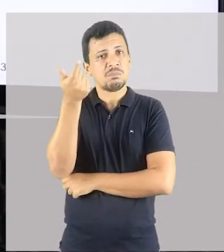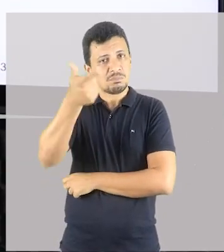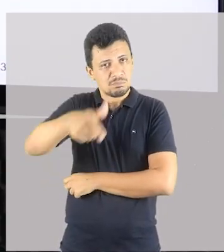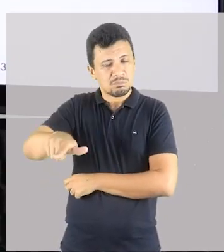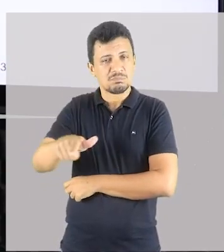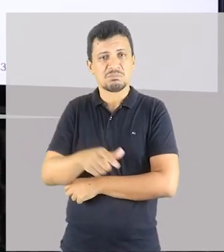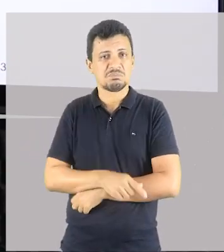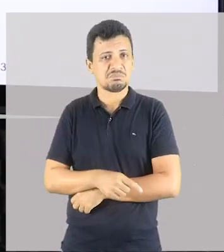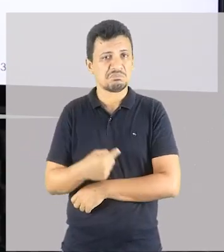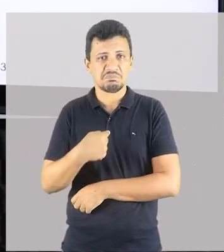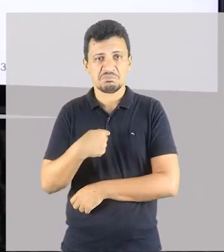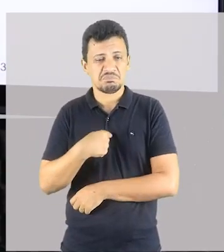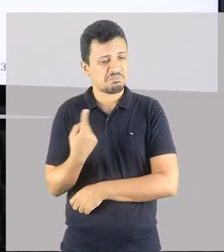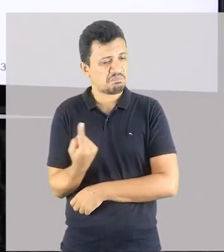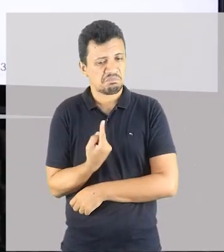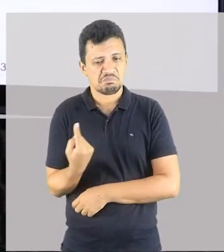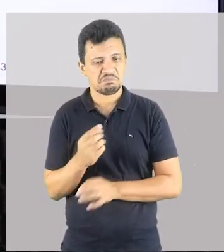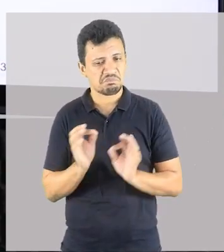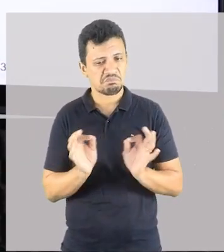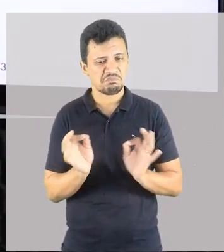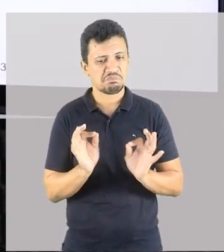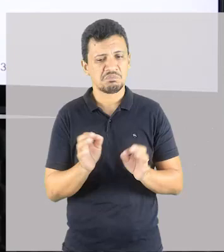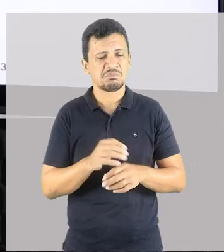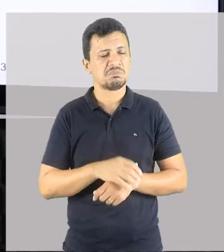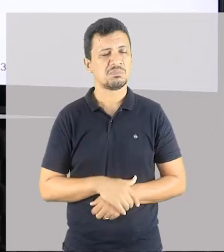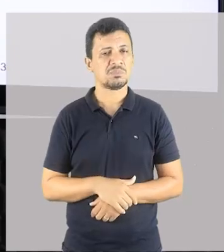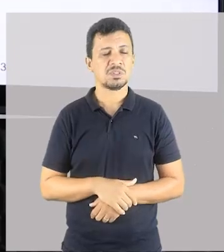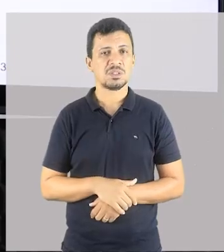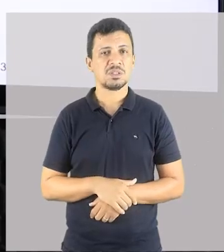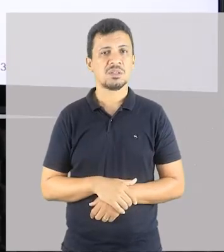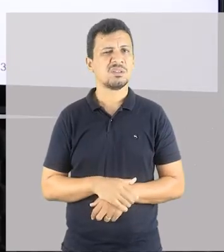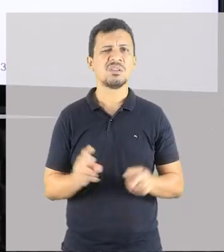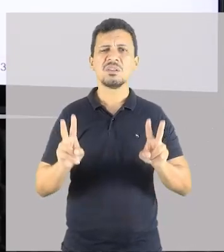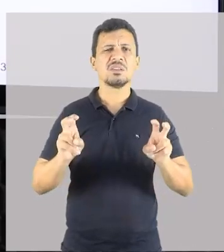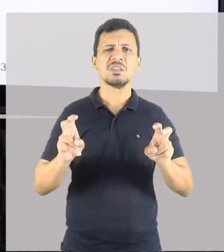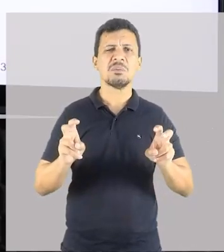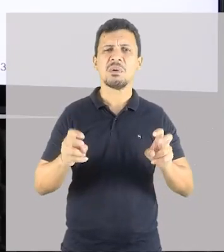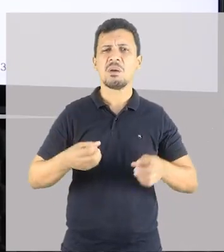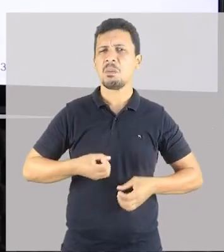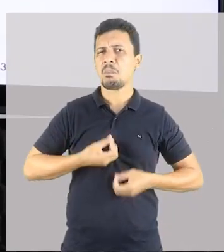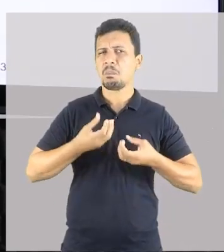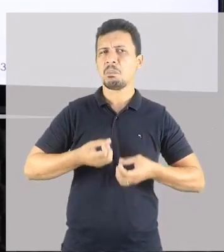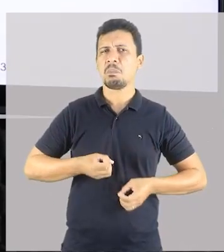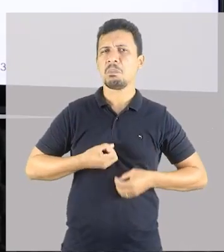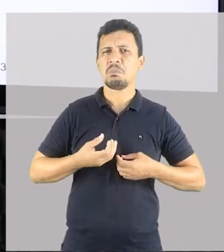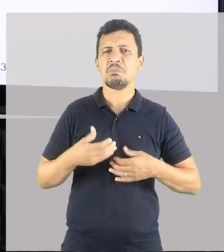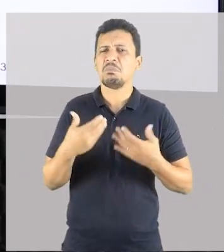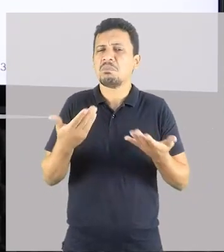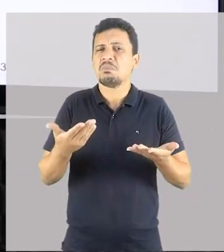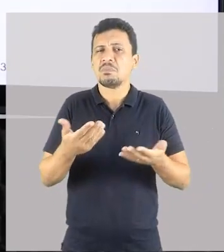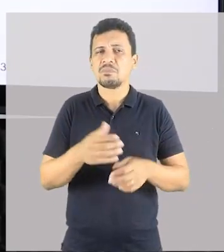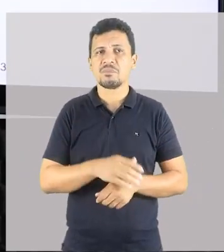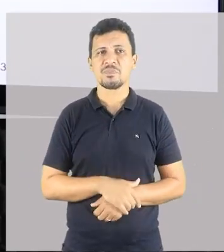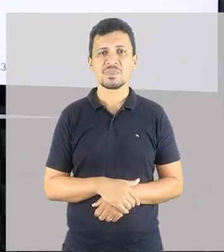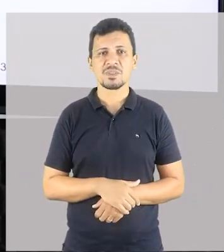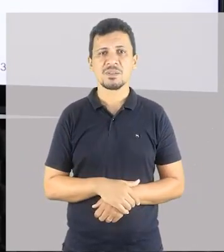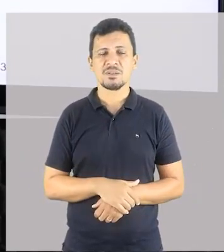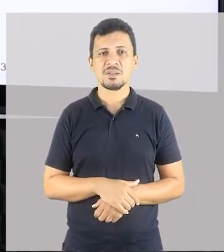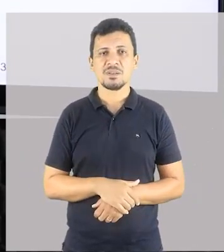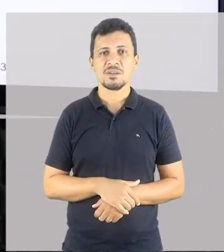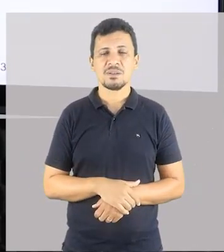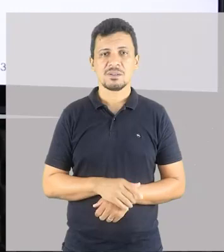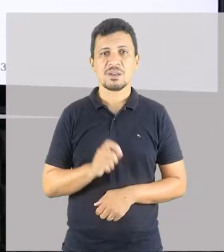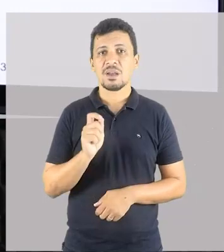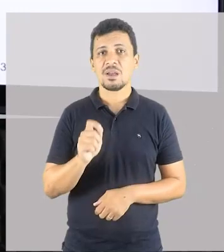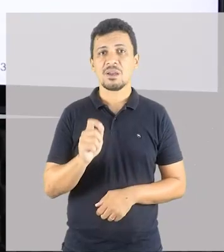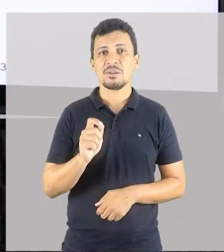porém, não sou mais ninguém. Sobre o que Mário de Andrade está falando? Ele está falando exatamente sobre